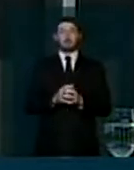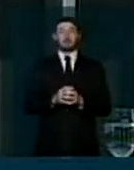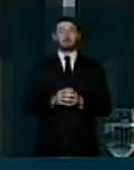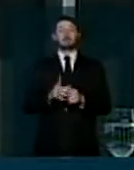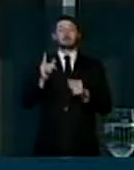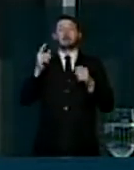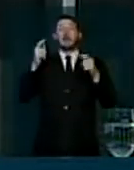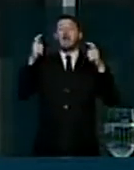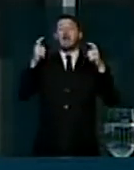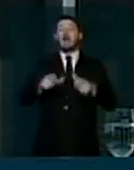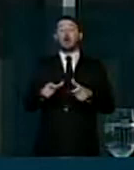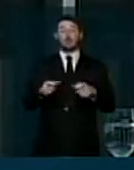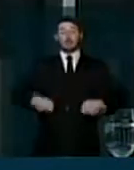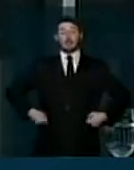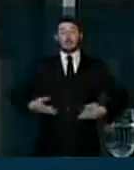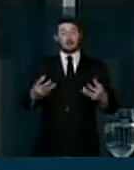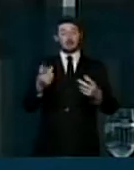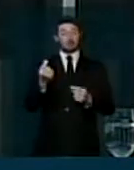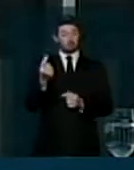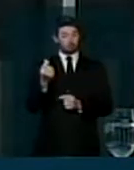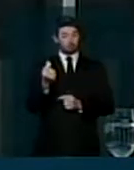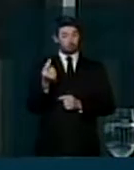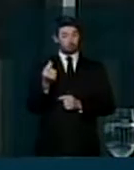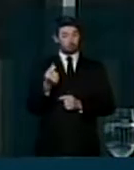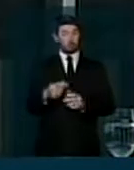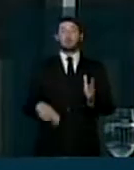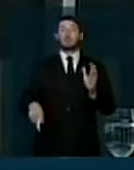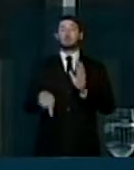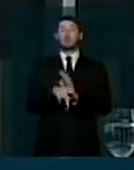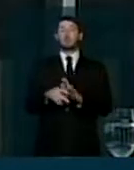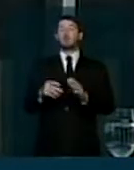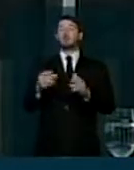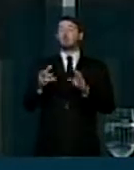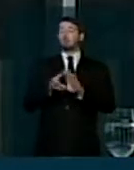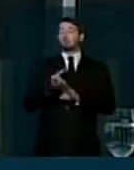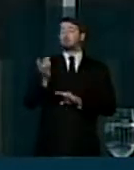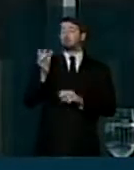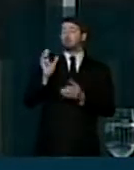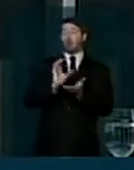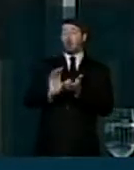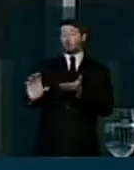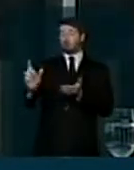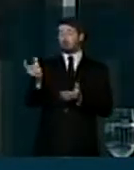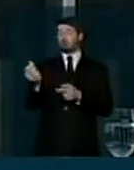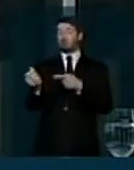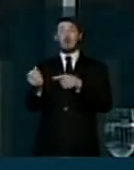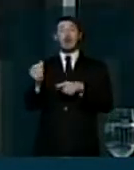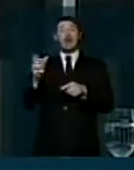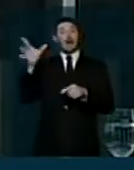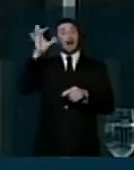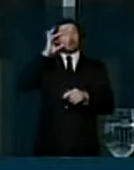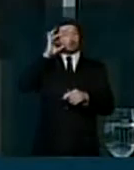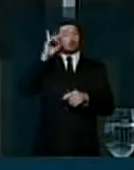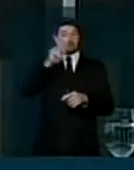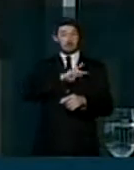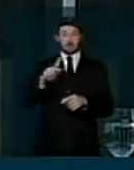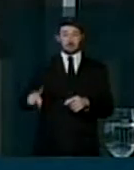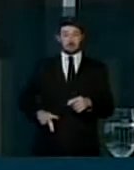para onde estão sendo gastos os recursos encaminhados, que inclusive a presidente